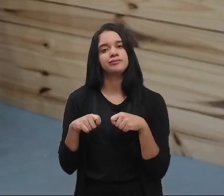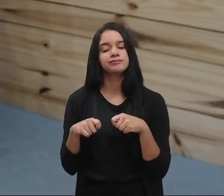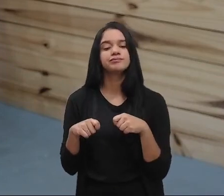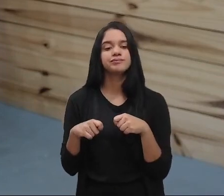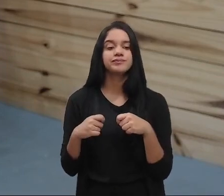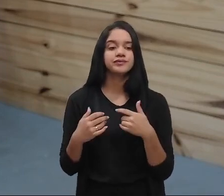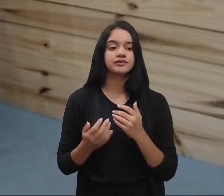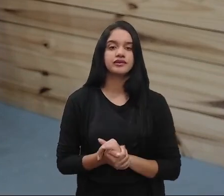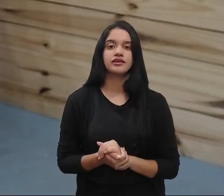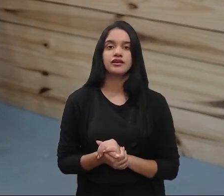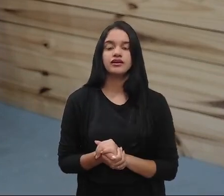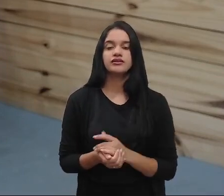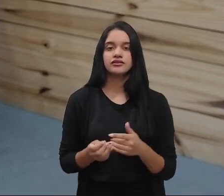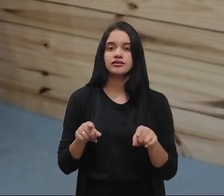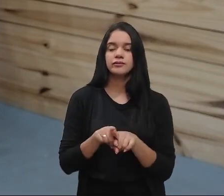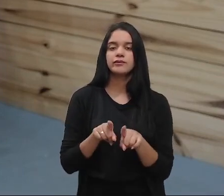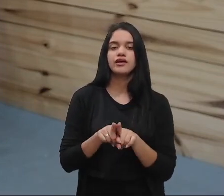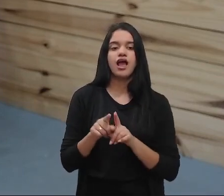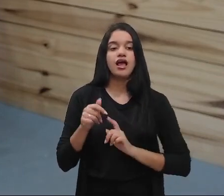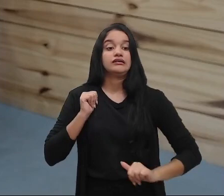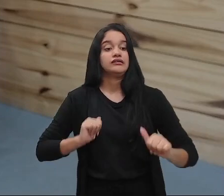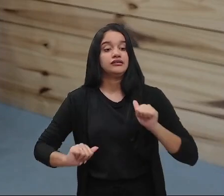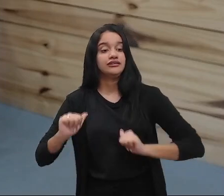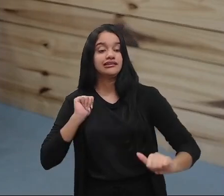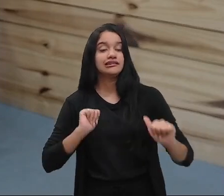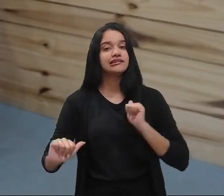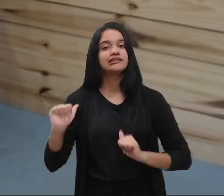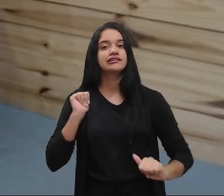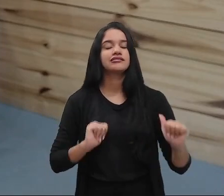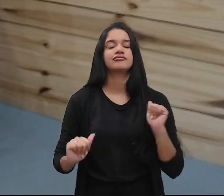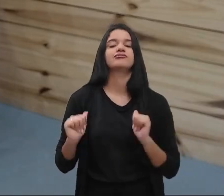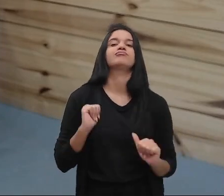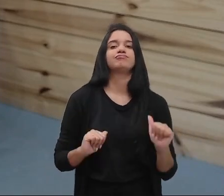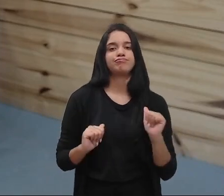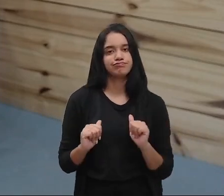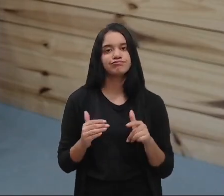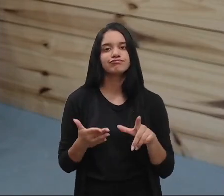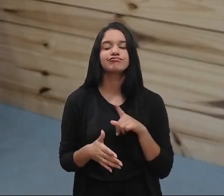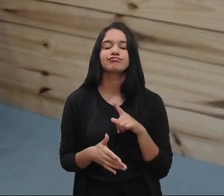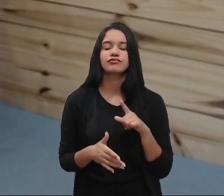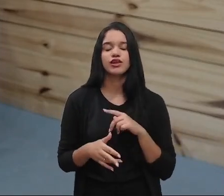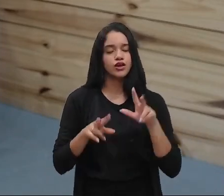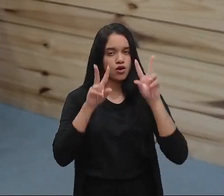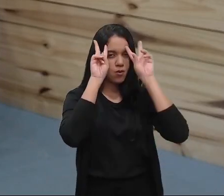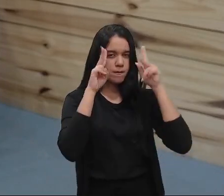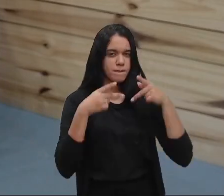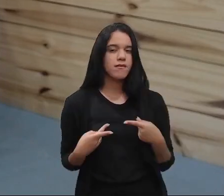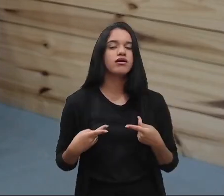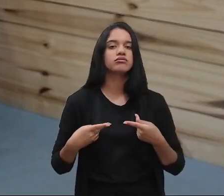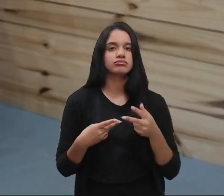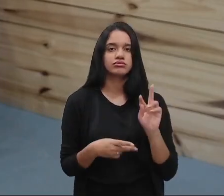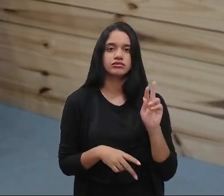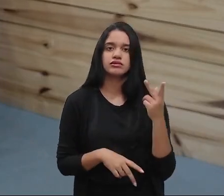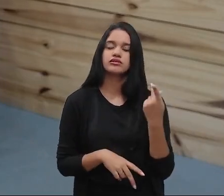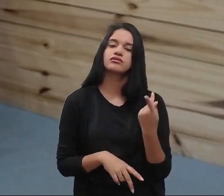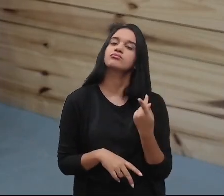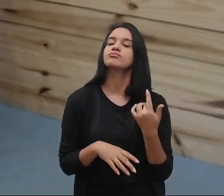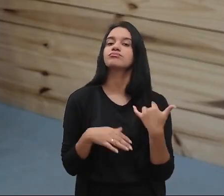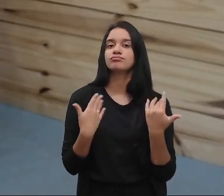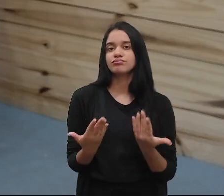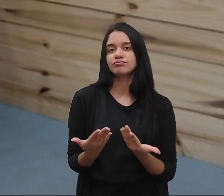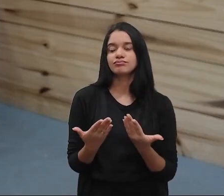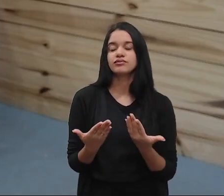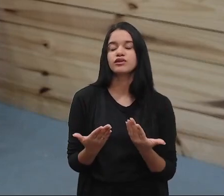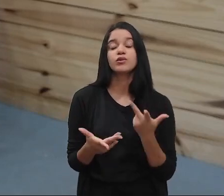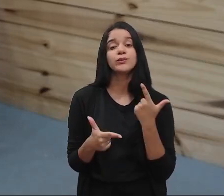gente tem um volume muito grande de ansiedade também, o pessoal fica se martirizando. Então, a gente tem que ser humano, recursos humanos. Então, muitas das vezes,